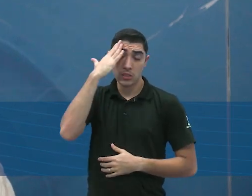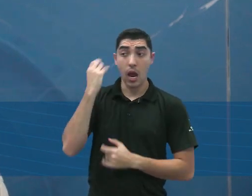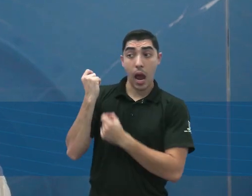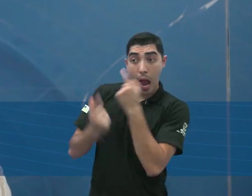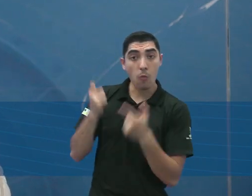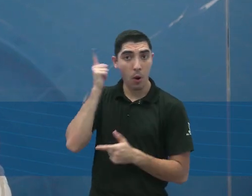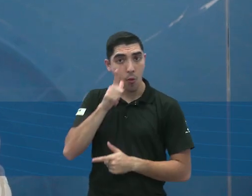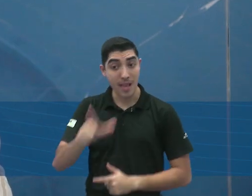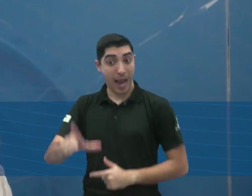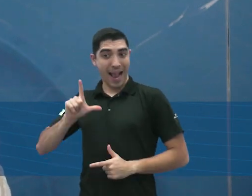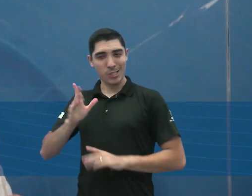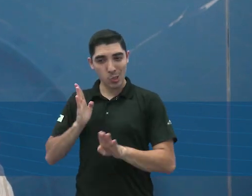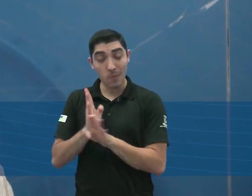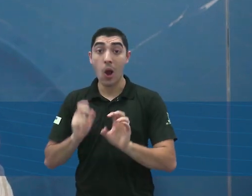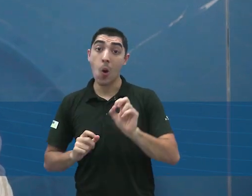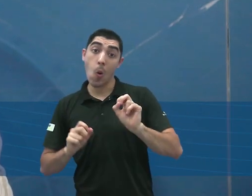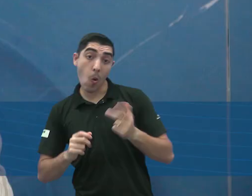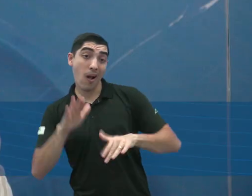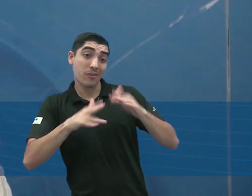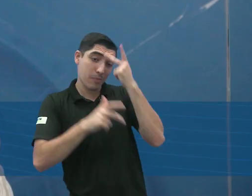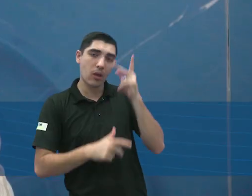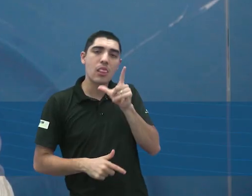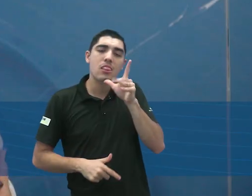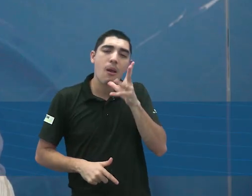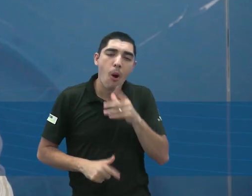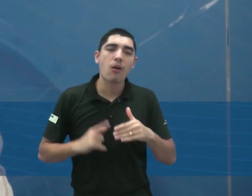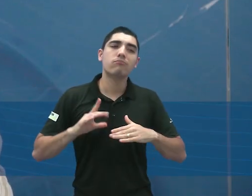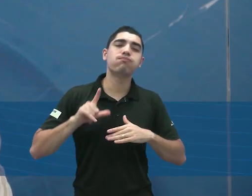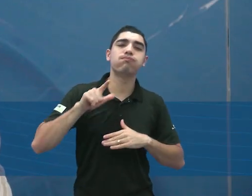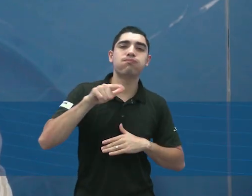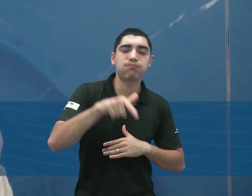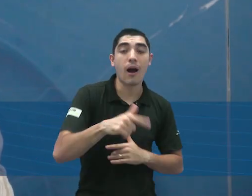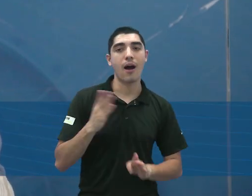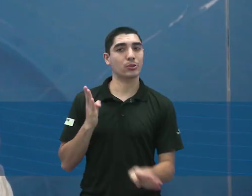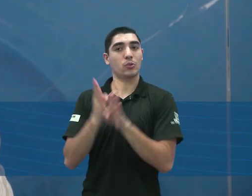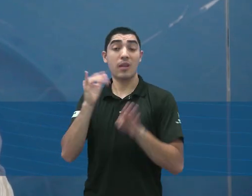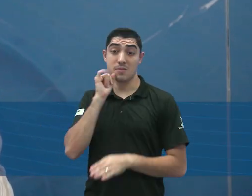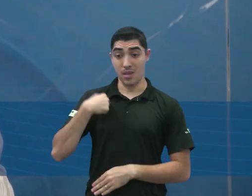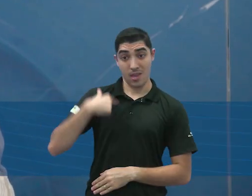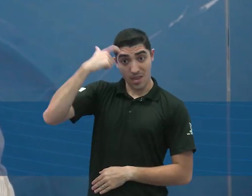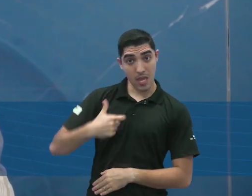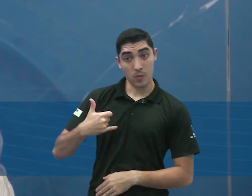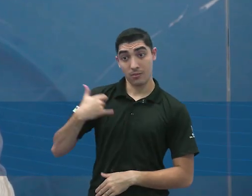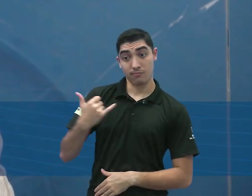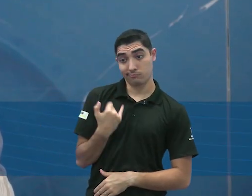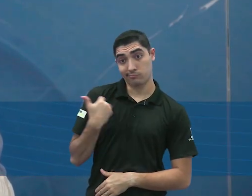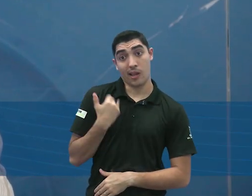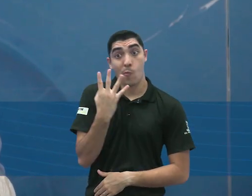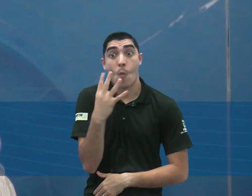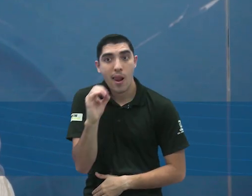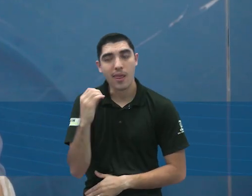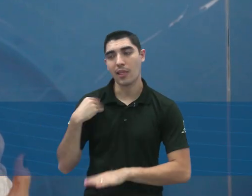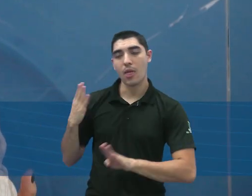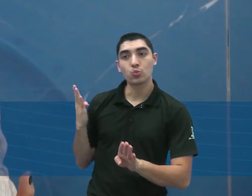antes, outras, às vezes, um pouco mais tarde. Comigo foi assim. Eu acho que aí, aos 40 anos, eu comecei a descobrir meu propósito no trabalho, o porquê eu fazia e